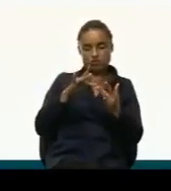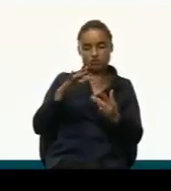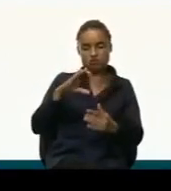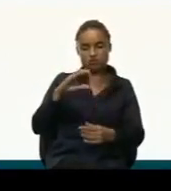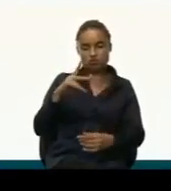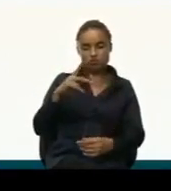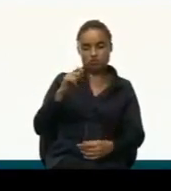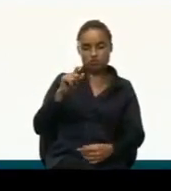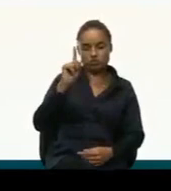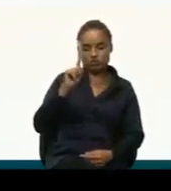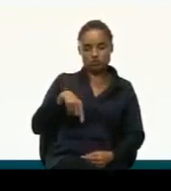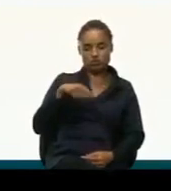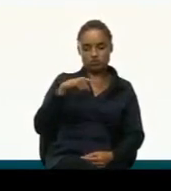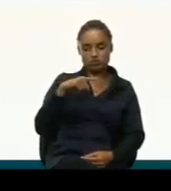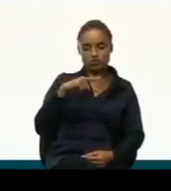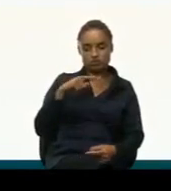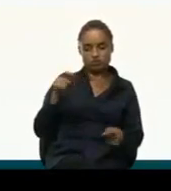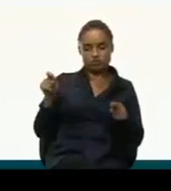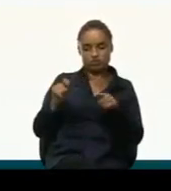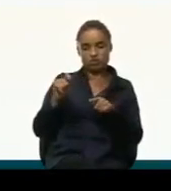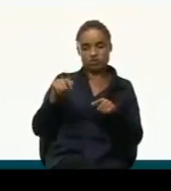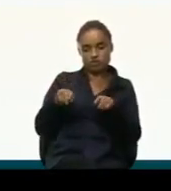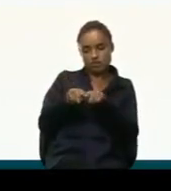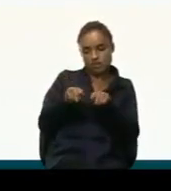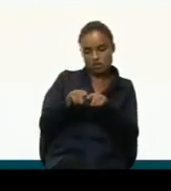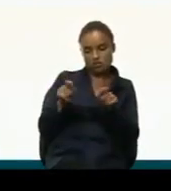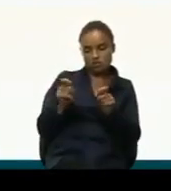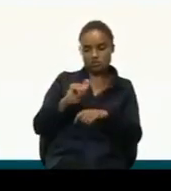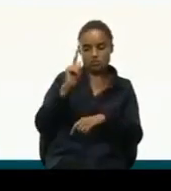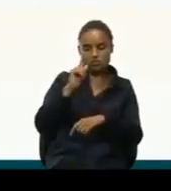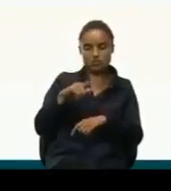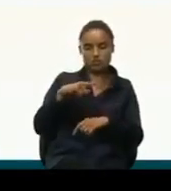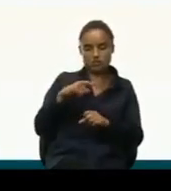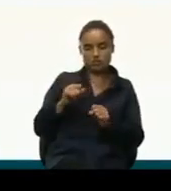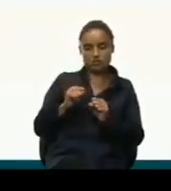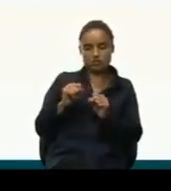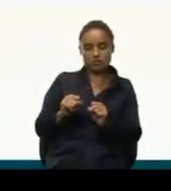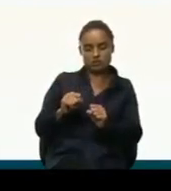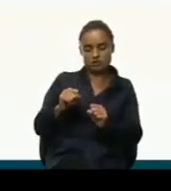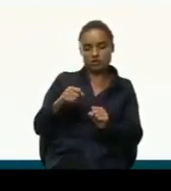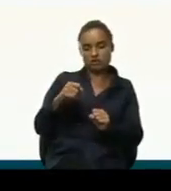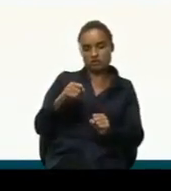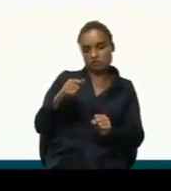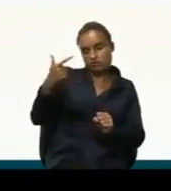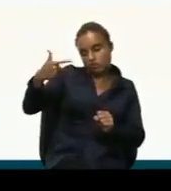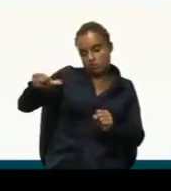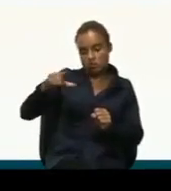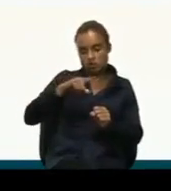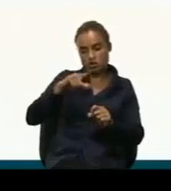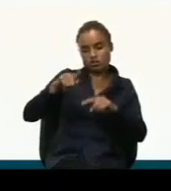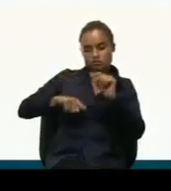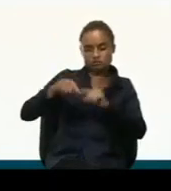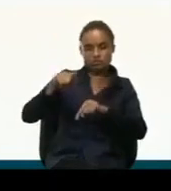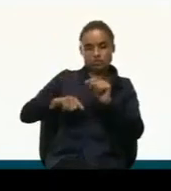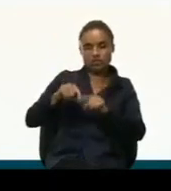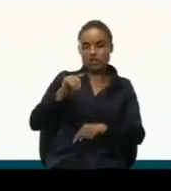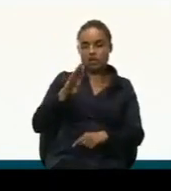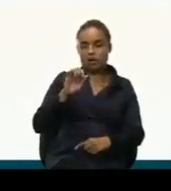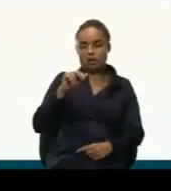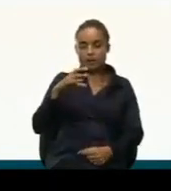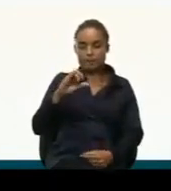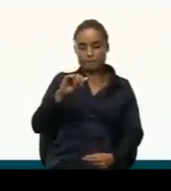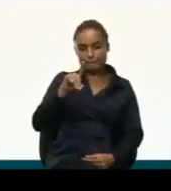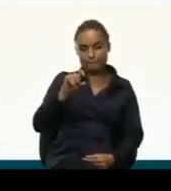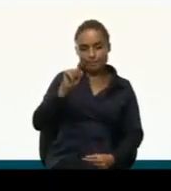nem ficar em contato com a terra, porque ele pode oxidar e corroer o aço. Outra bancada, né? Aqui já é a bancada